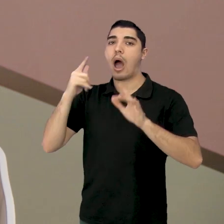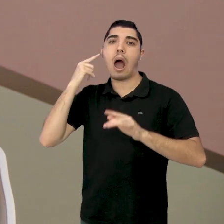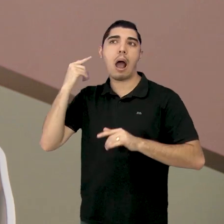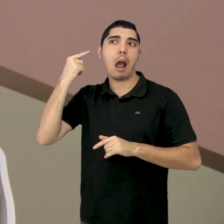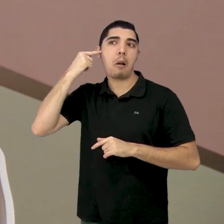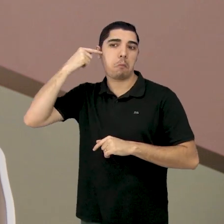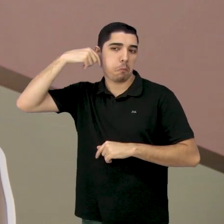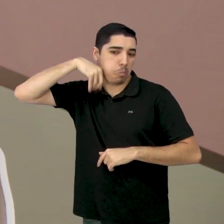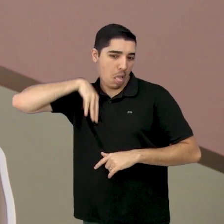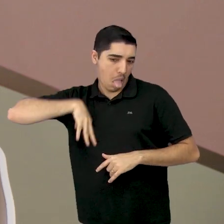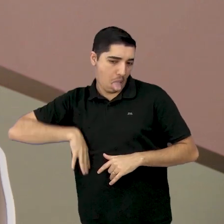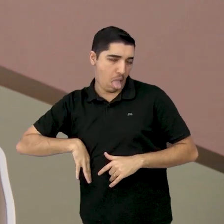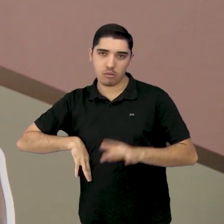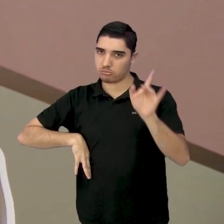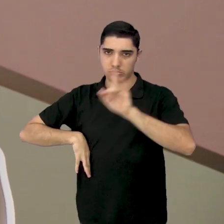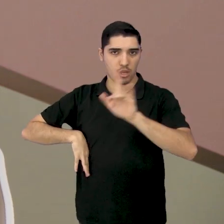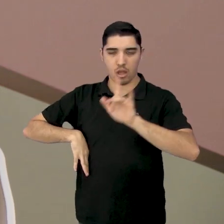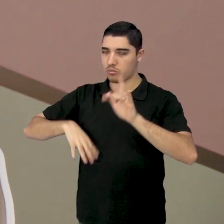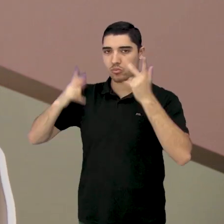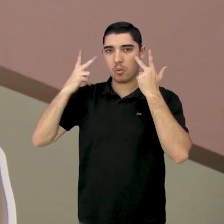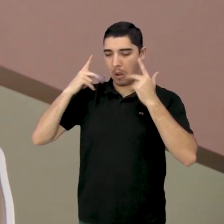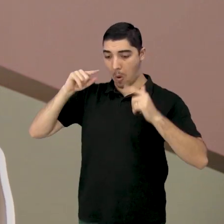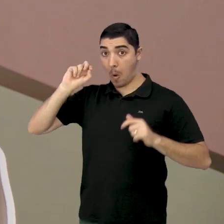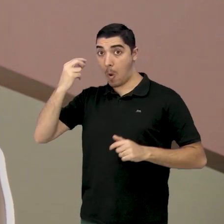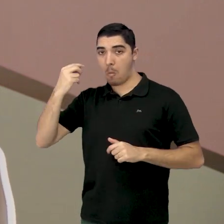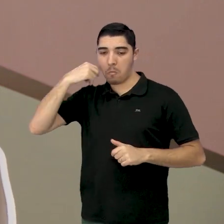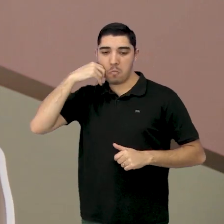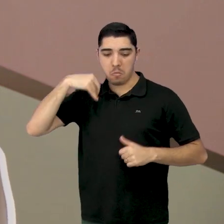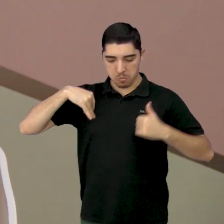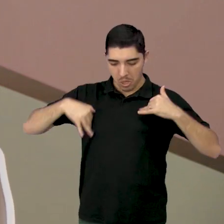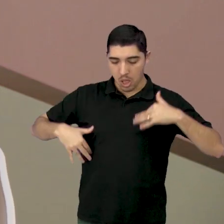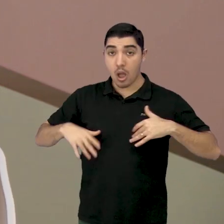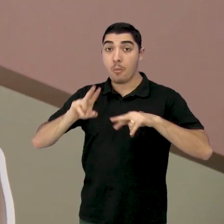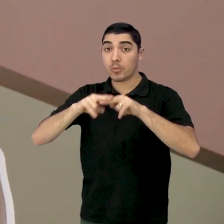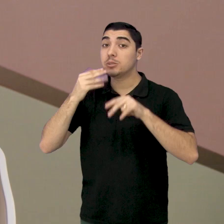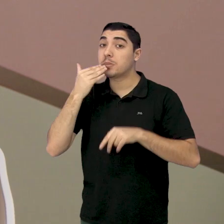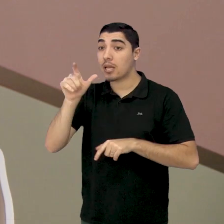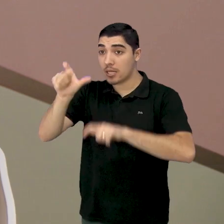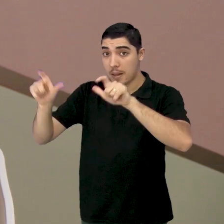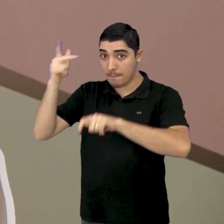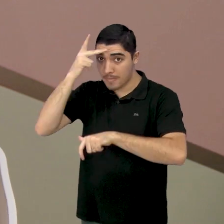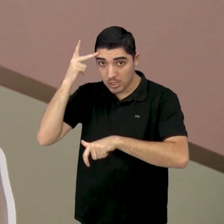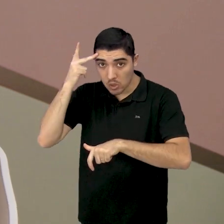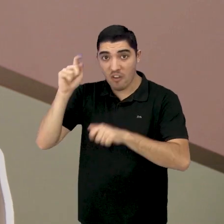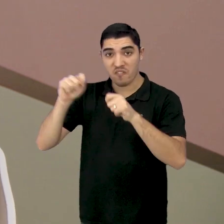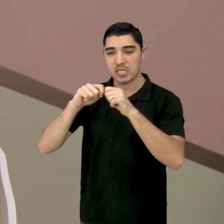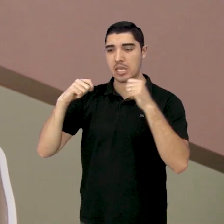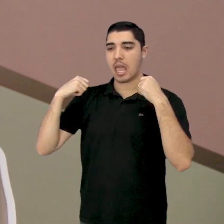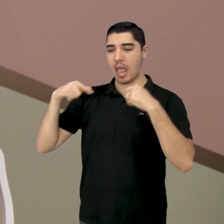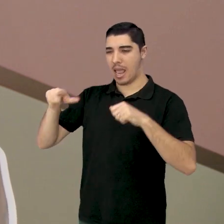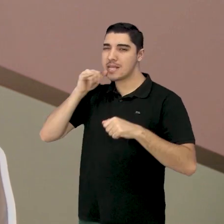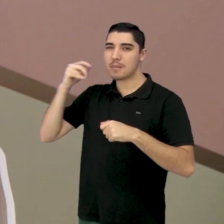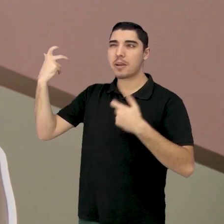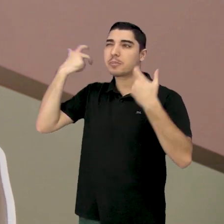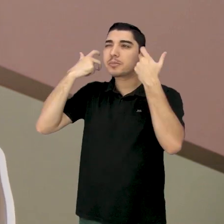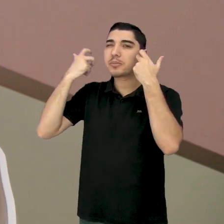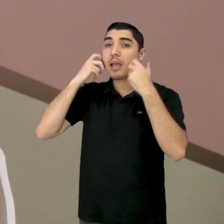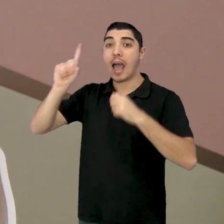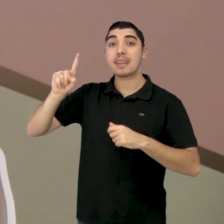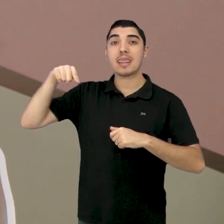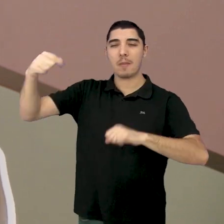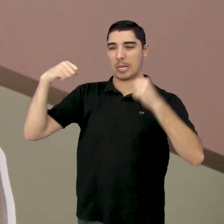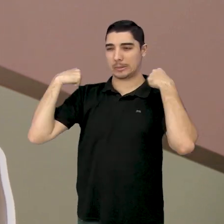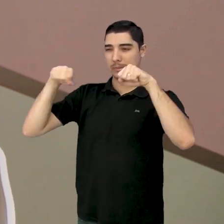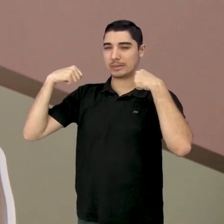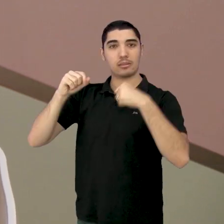a toxina ela não migra, né? Ela não vai para outro músculo, porque o profissional ele aplica, ele quer exatamente que paralise aquele músculo. Então os cuidados são